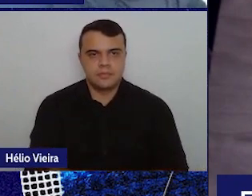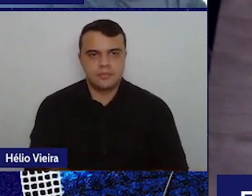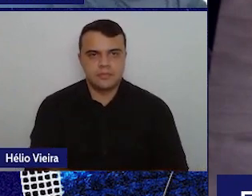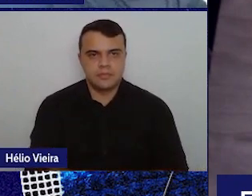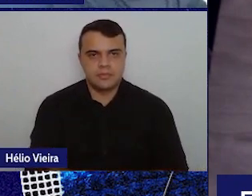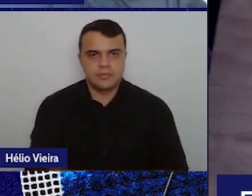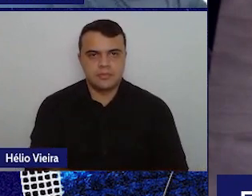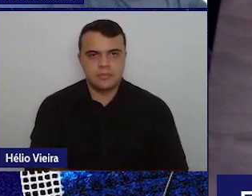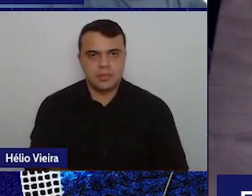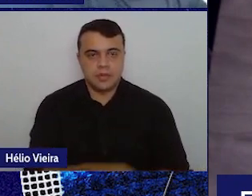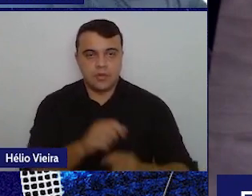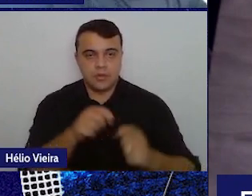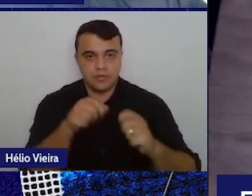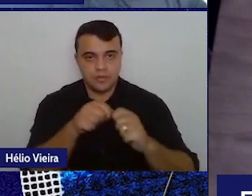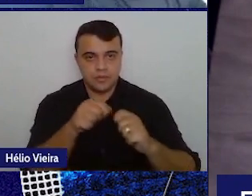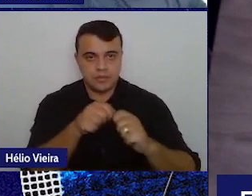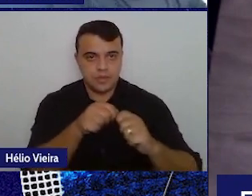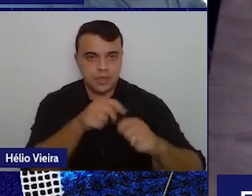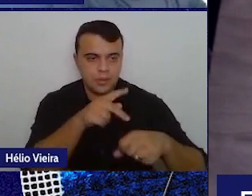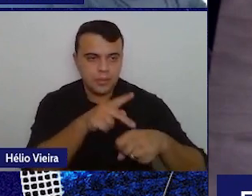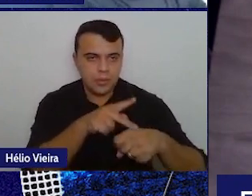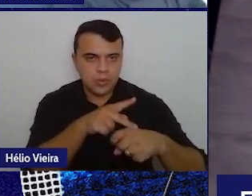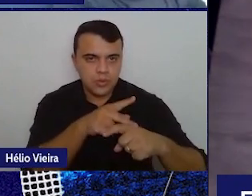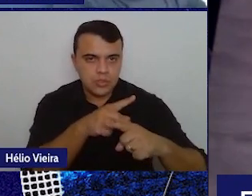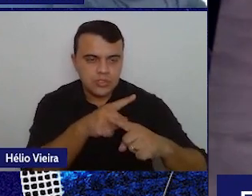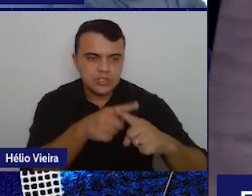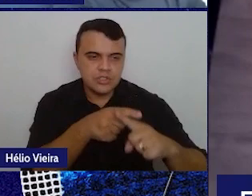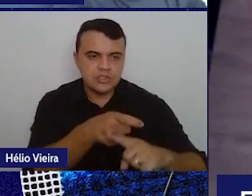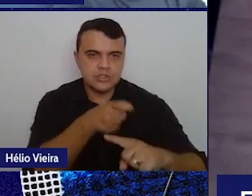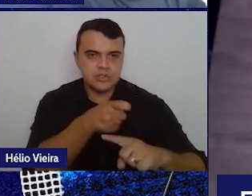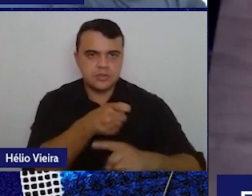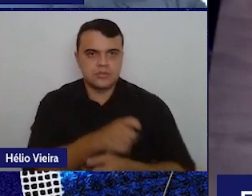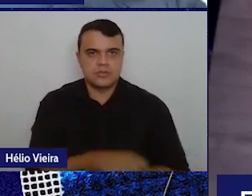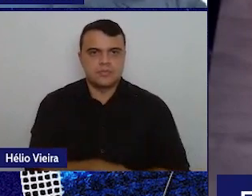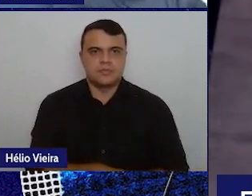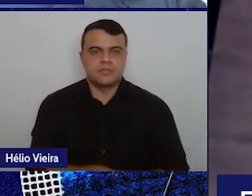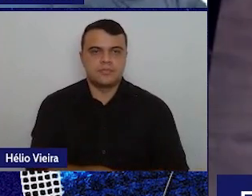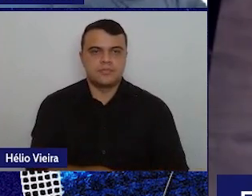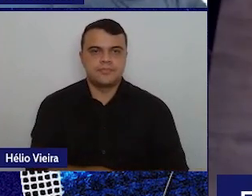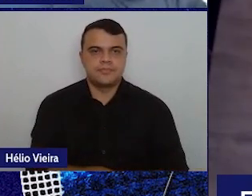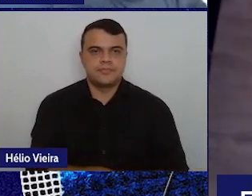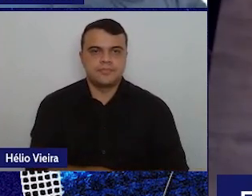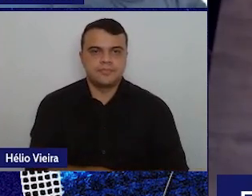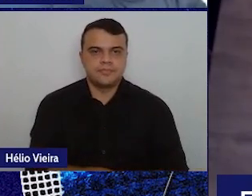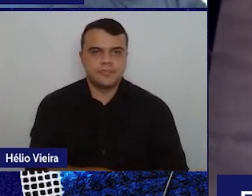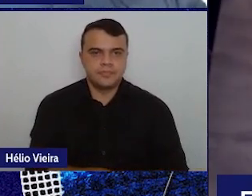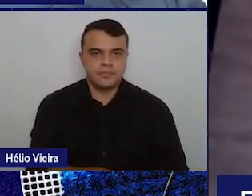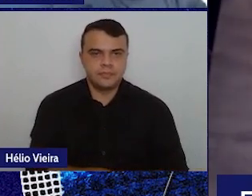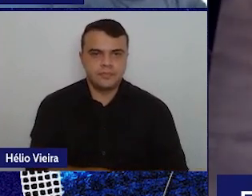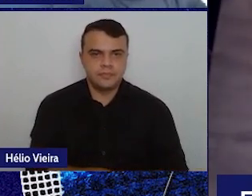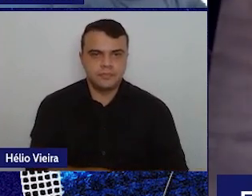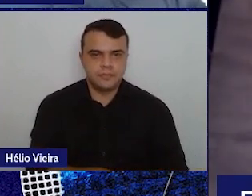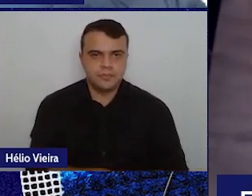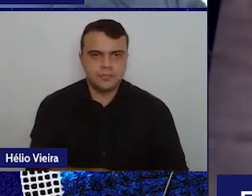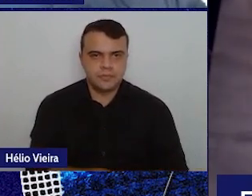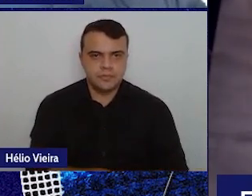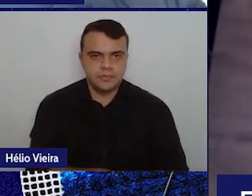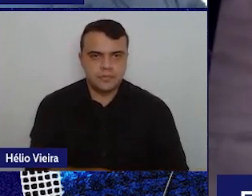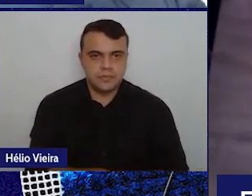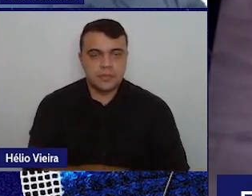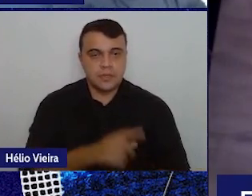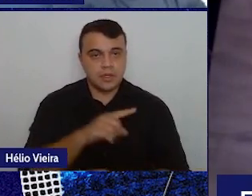Vou fazer o ponto cruzado, o xizinho. Deixa eu ver se eu tô do lado certo. Tô. E aí tem